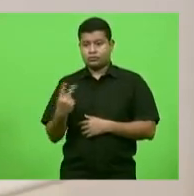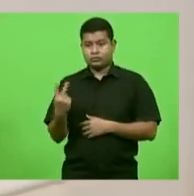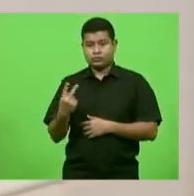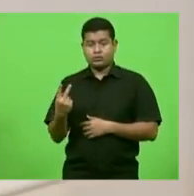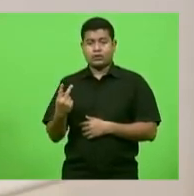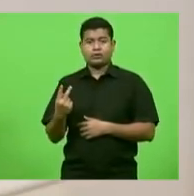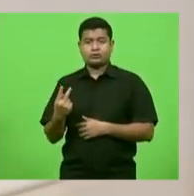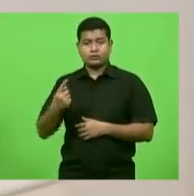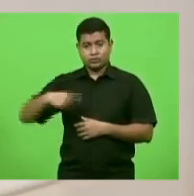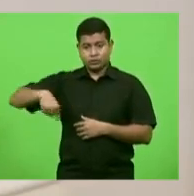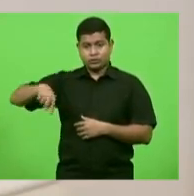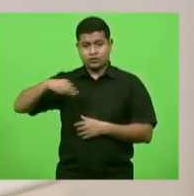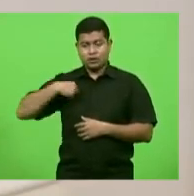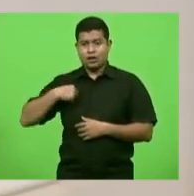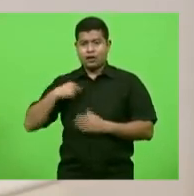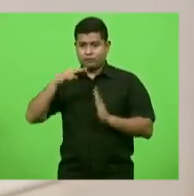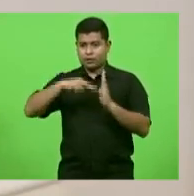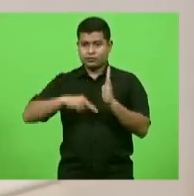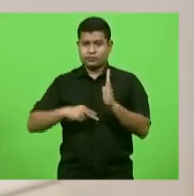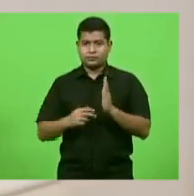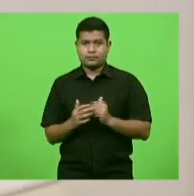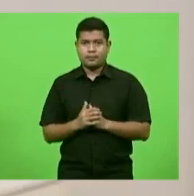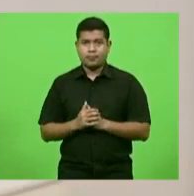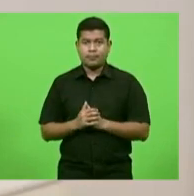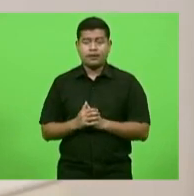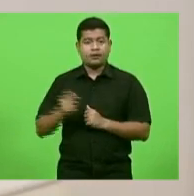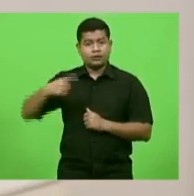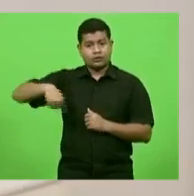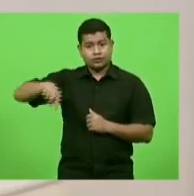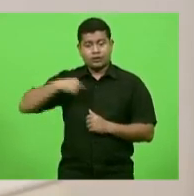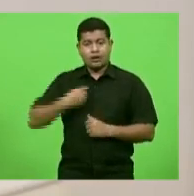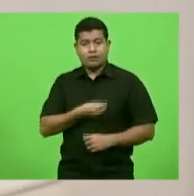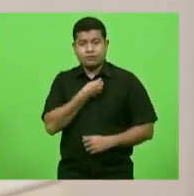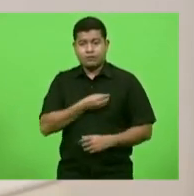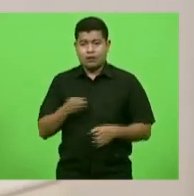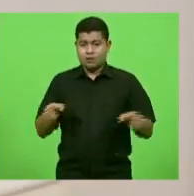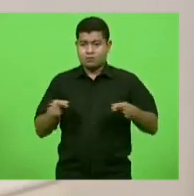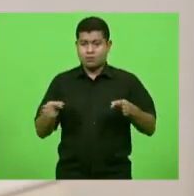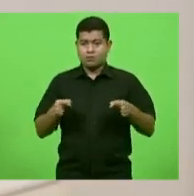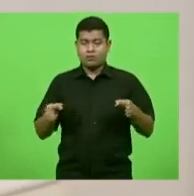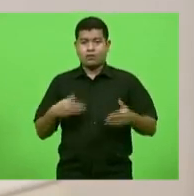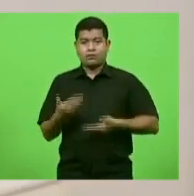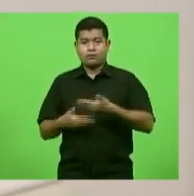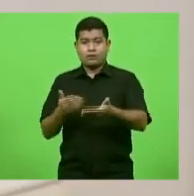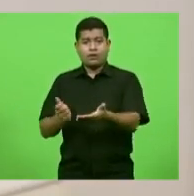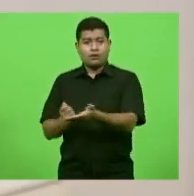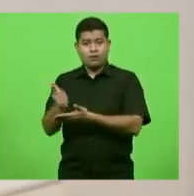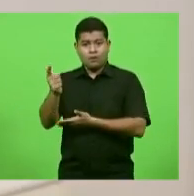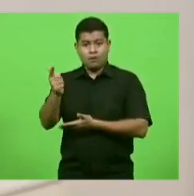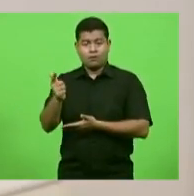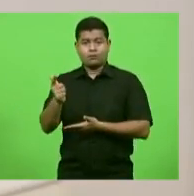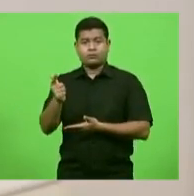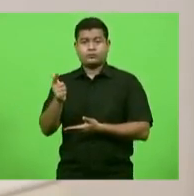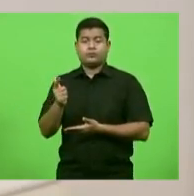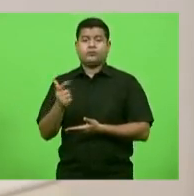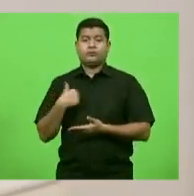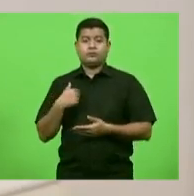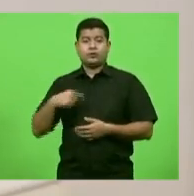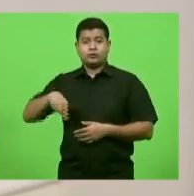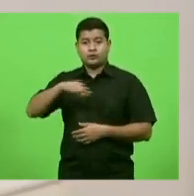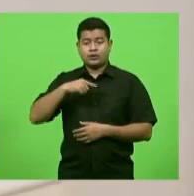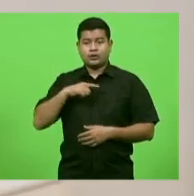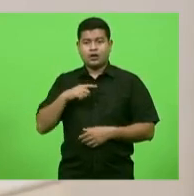aspas, estou transcrevendo. Nós estamos vivendo um momento no processo de compra do Estado brasileiro, onde nós temos a